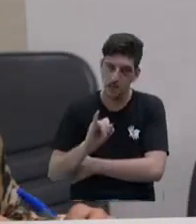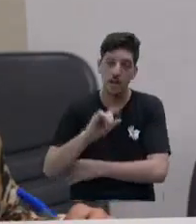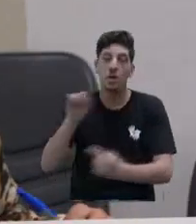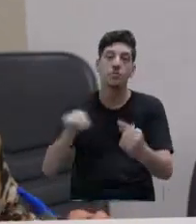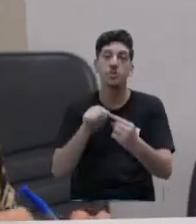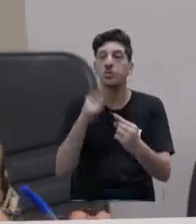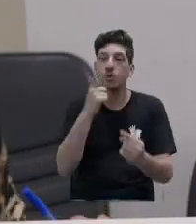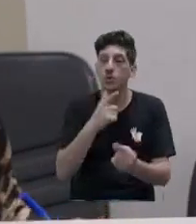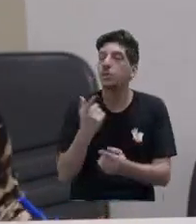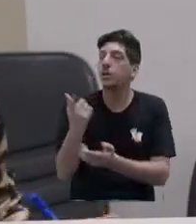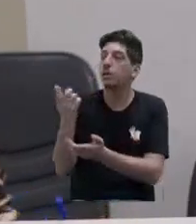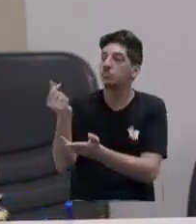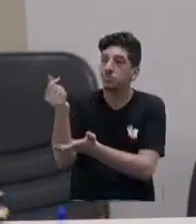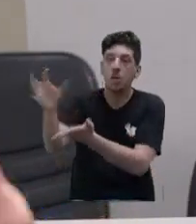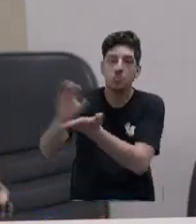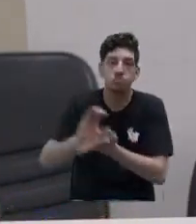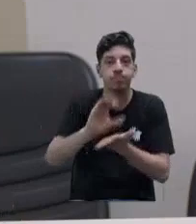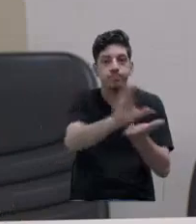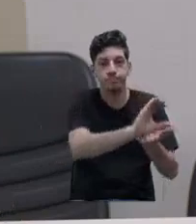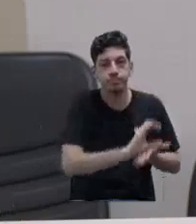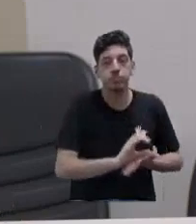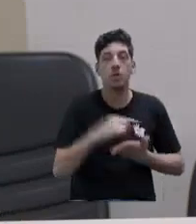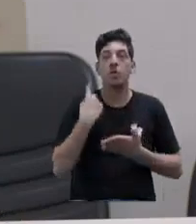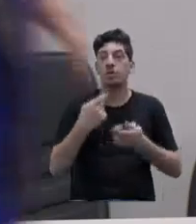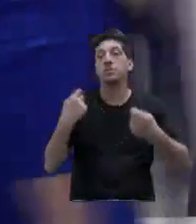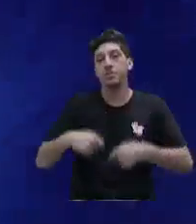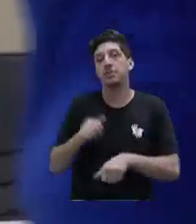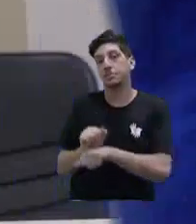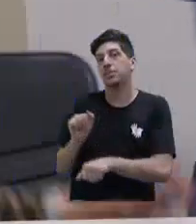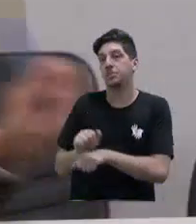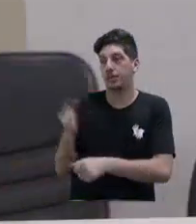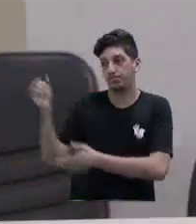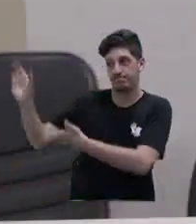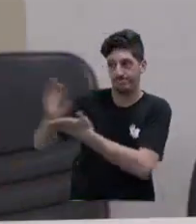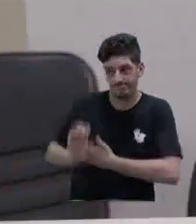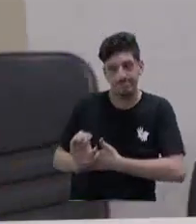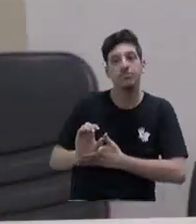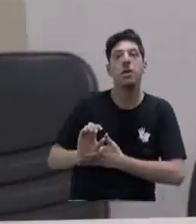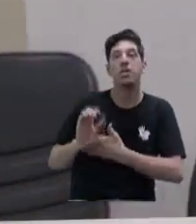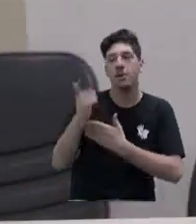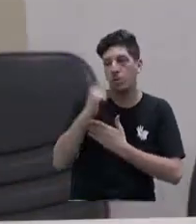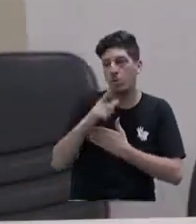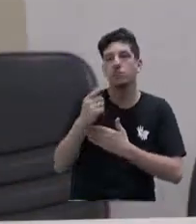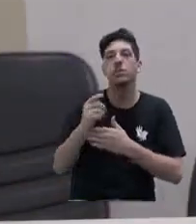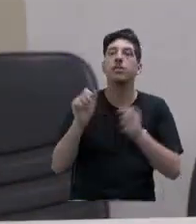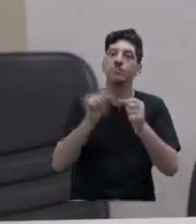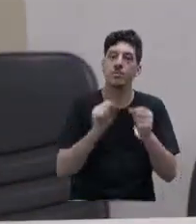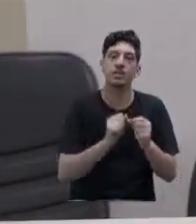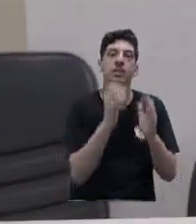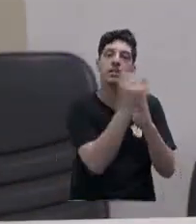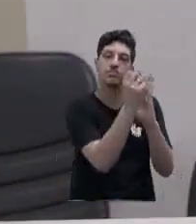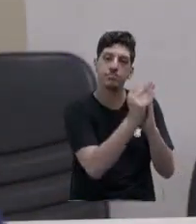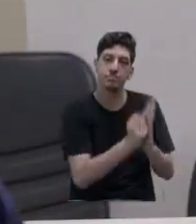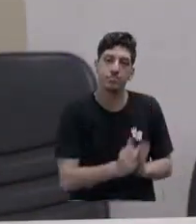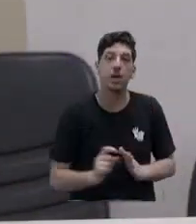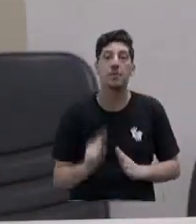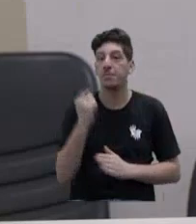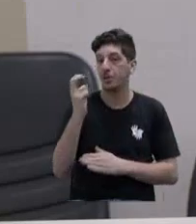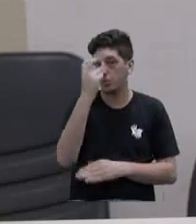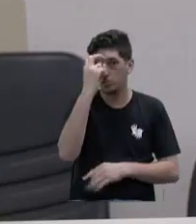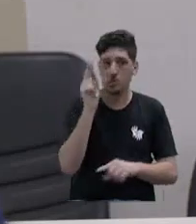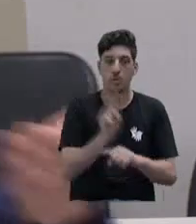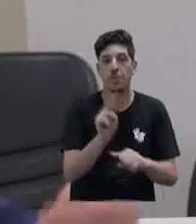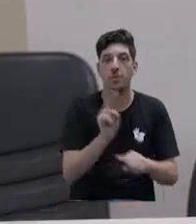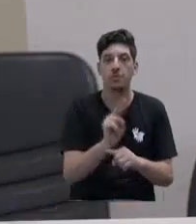captação, nós devemos, dependemos de recurso para fazer o inventário, que é a primeira cultura a ser